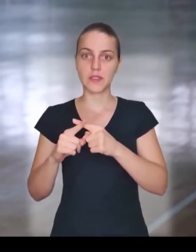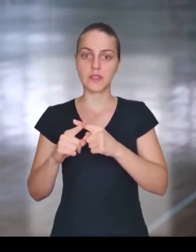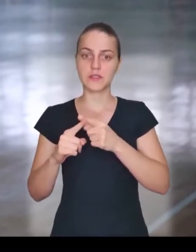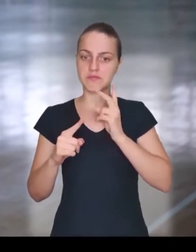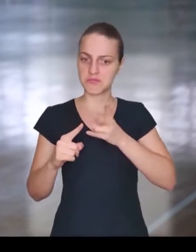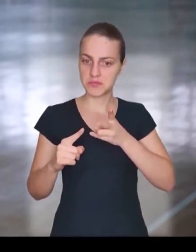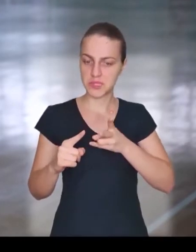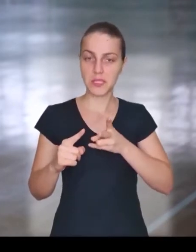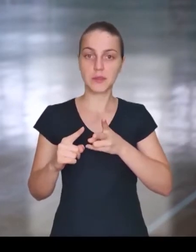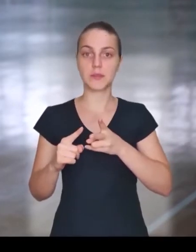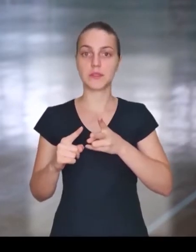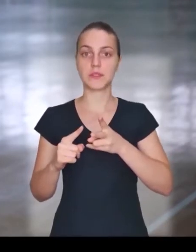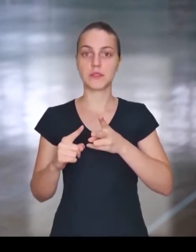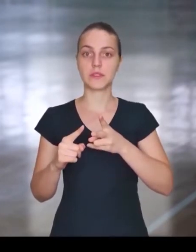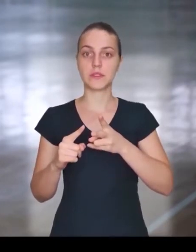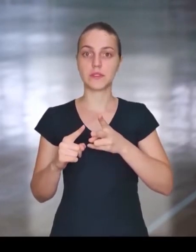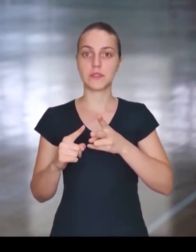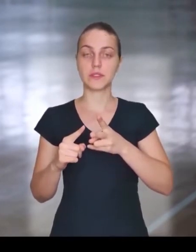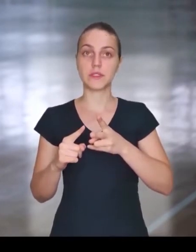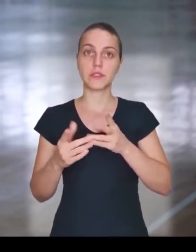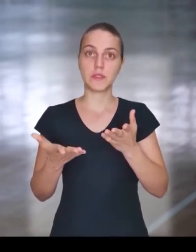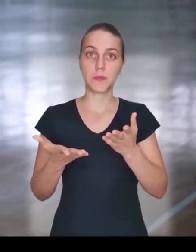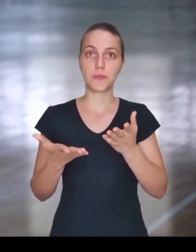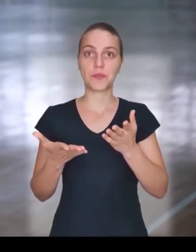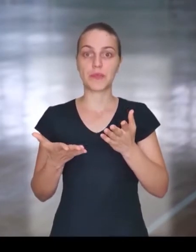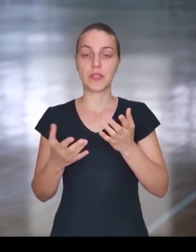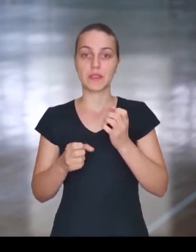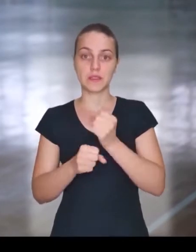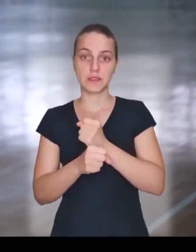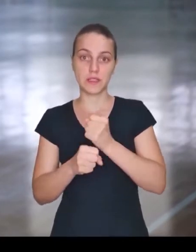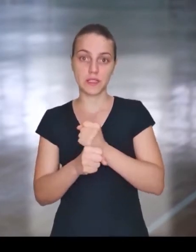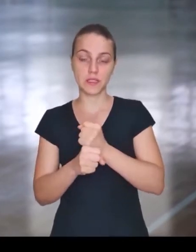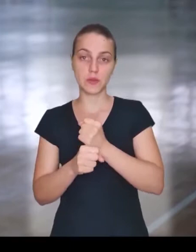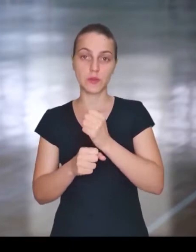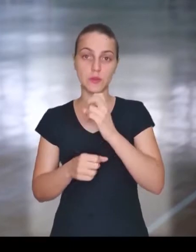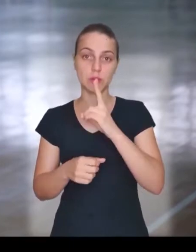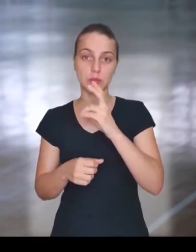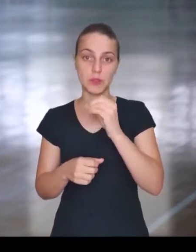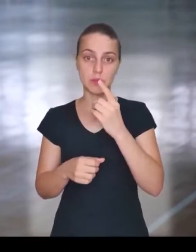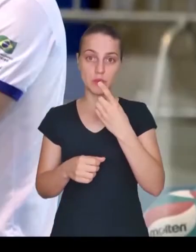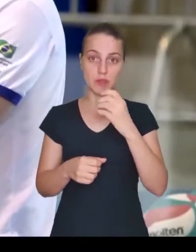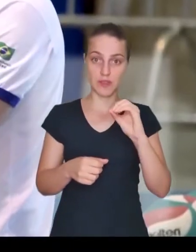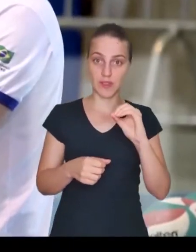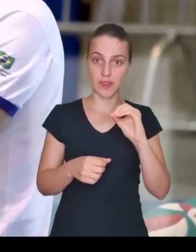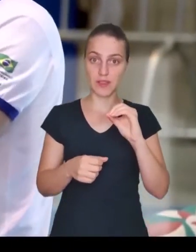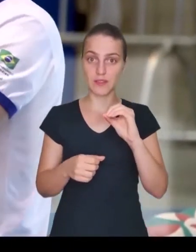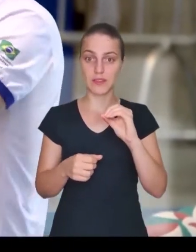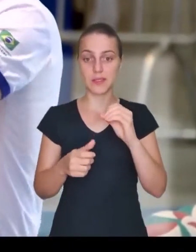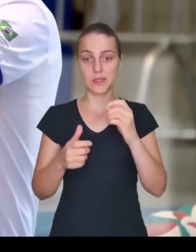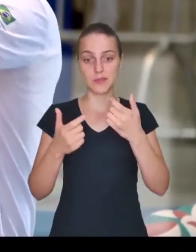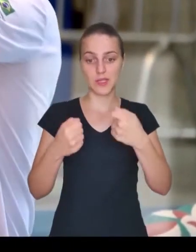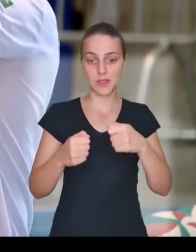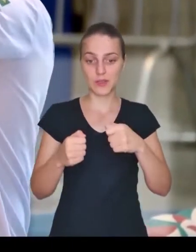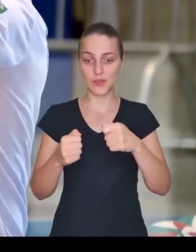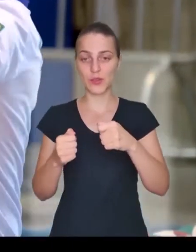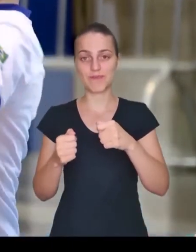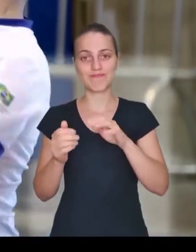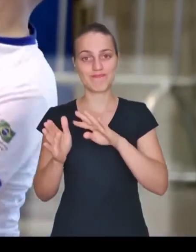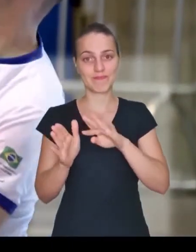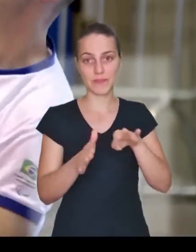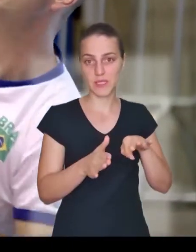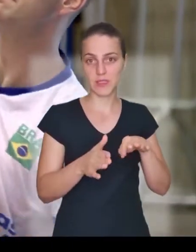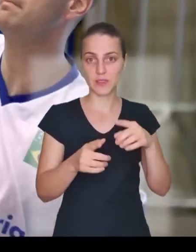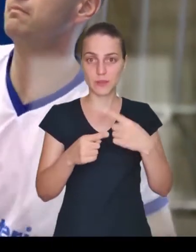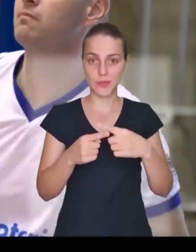meu. E foi em 2010 isso, e depois daquilo eu, graças a Deus, retomei o foco bem na minha carreira